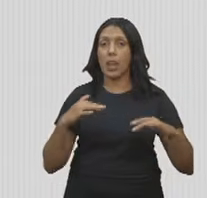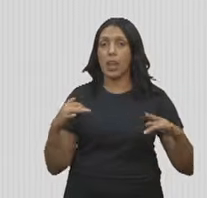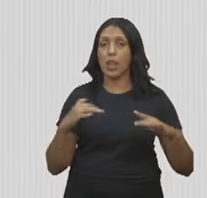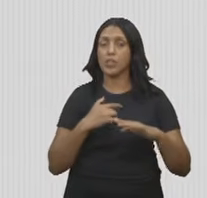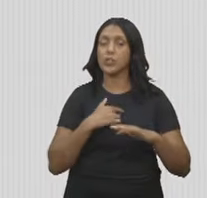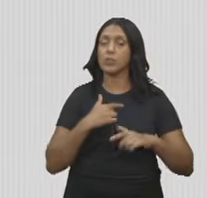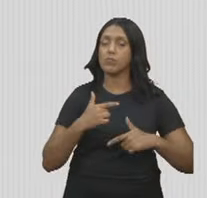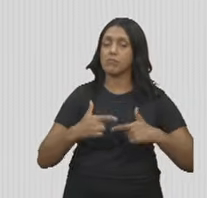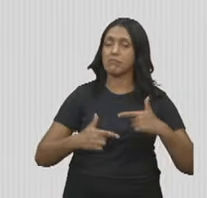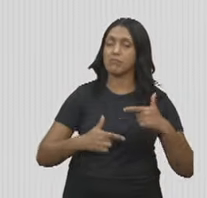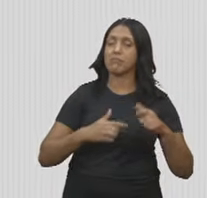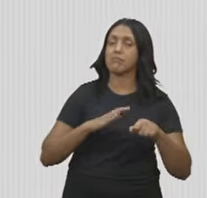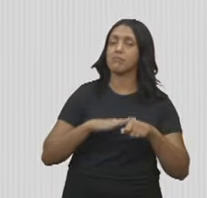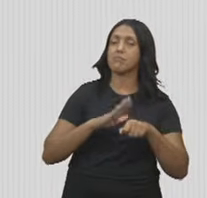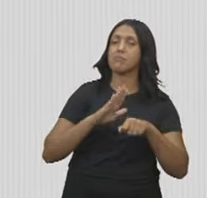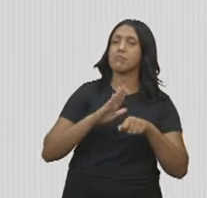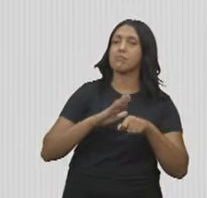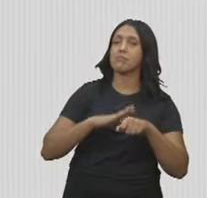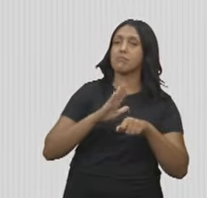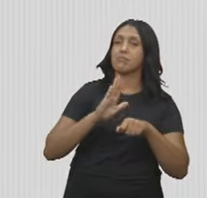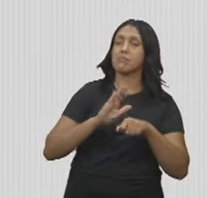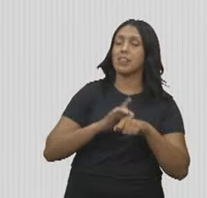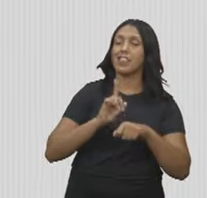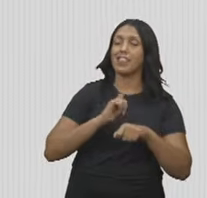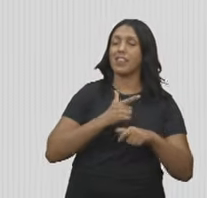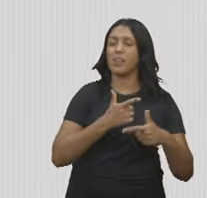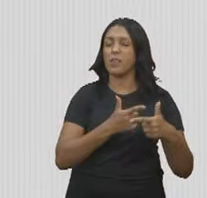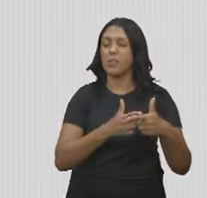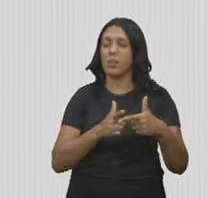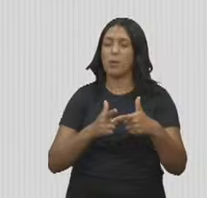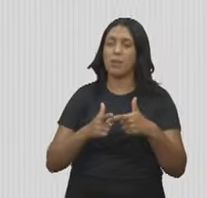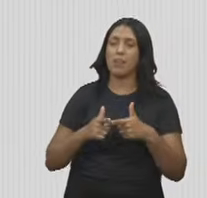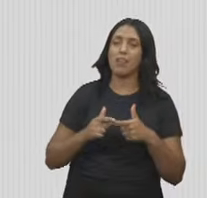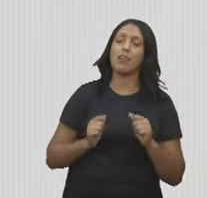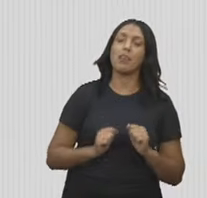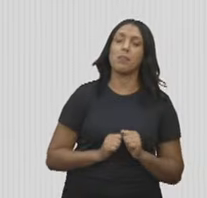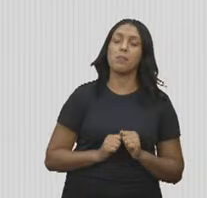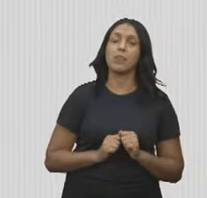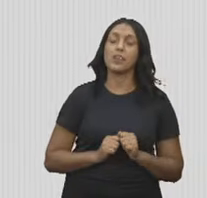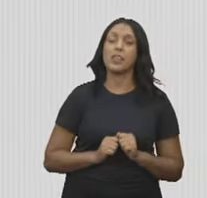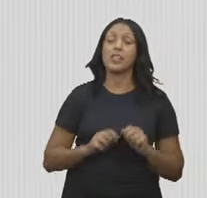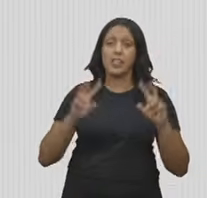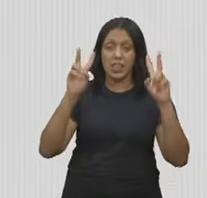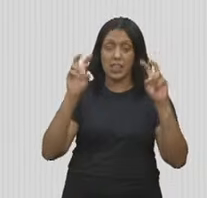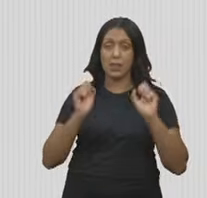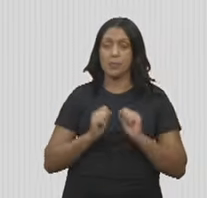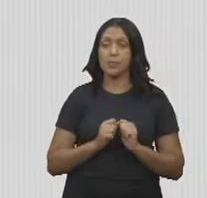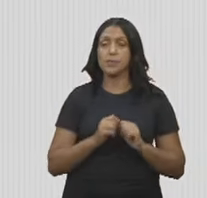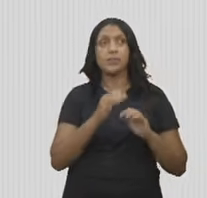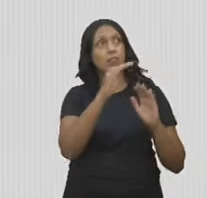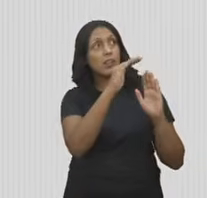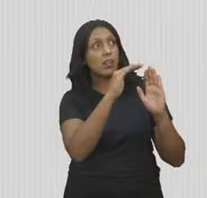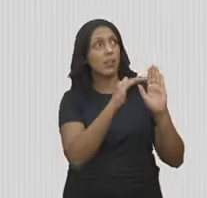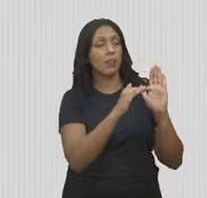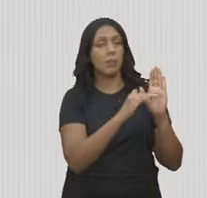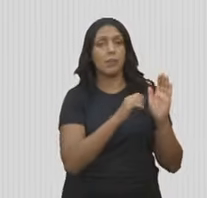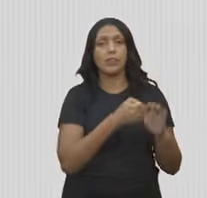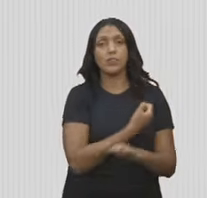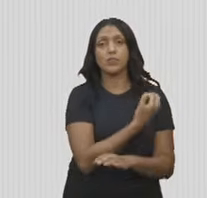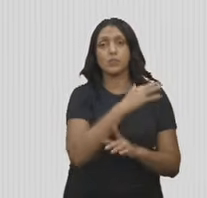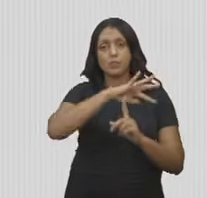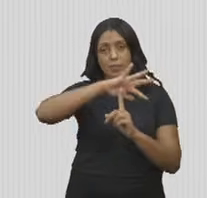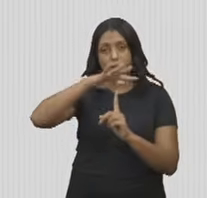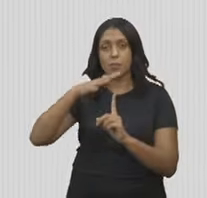nos últimos dias, foram muitas questões envolvendo a secretaria e esse tema, seguido por meio ambiente e